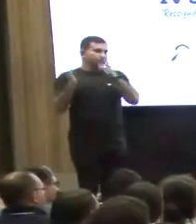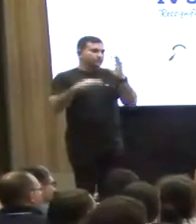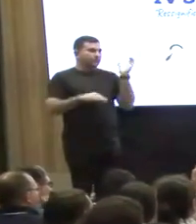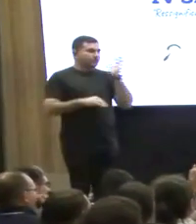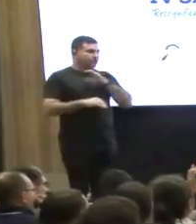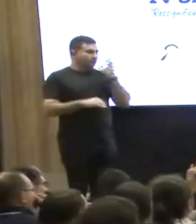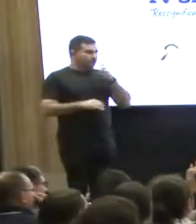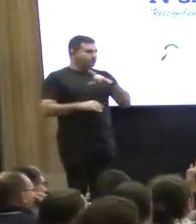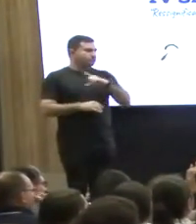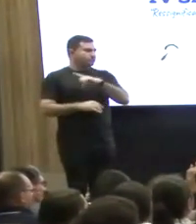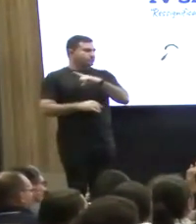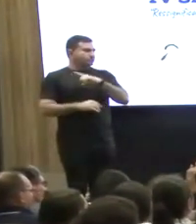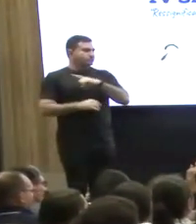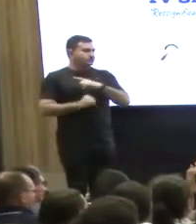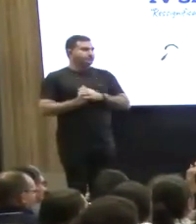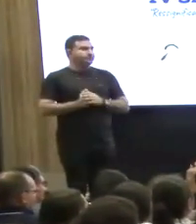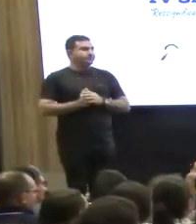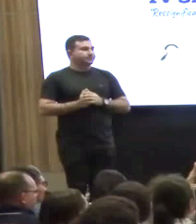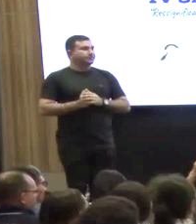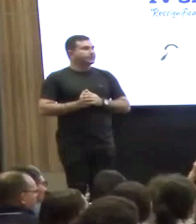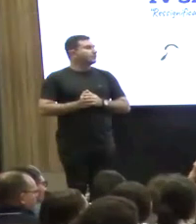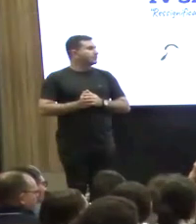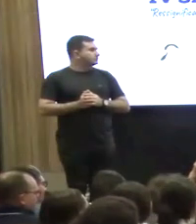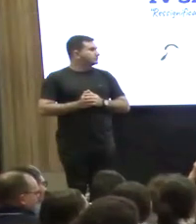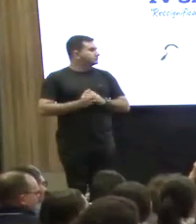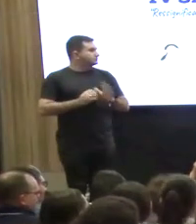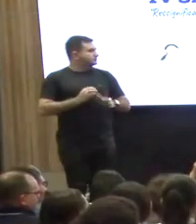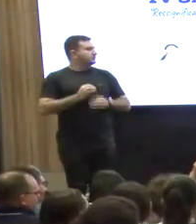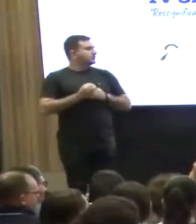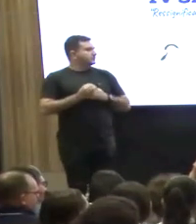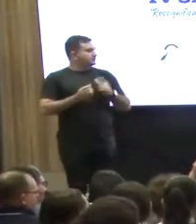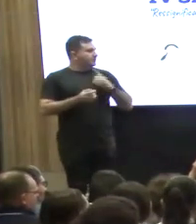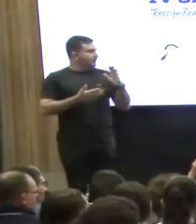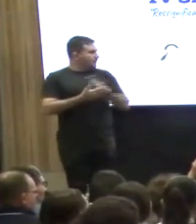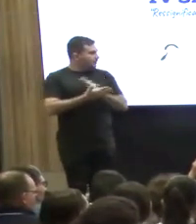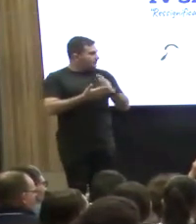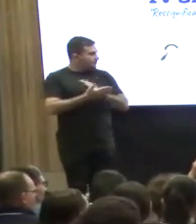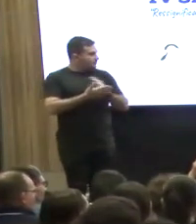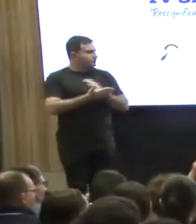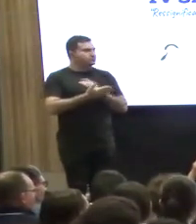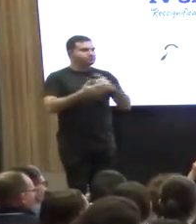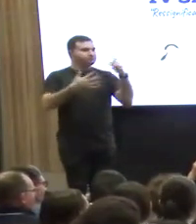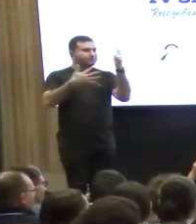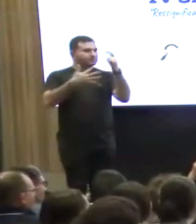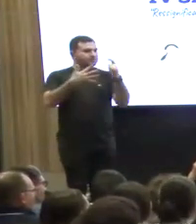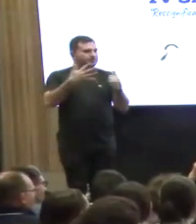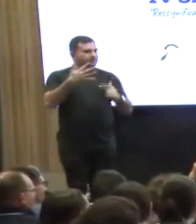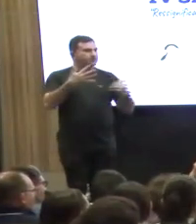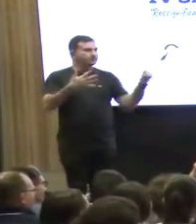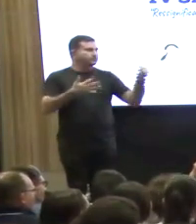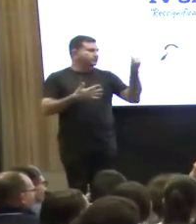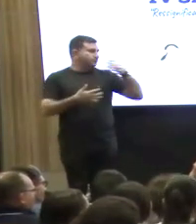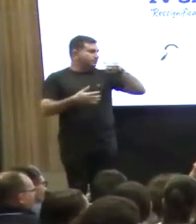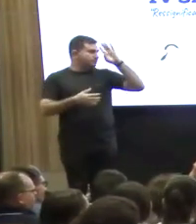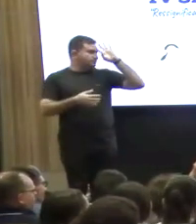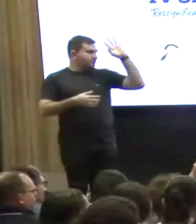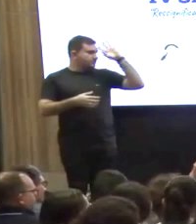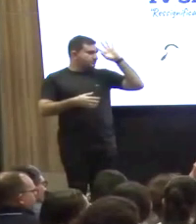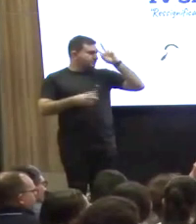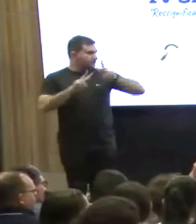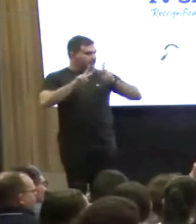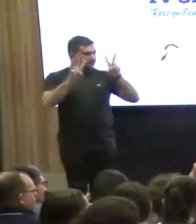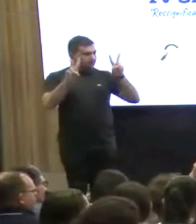rápido, né? Então, eu anotei alguns pontos que eu acho que são importantes para nós pensarmos na educação. Eu